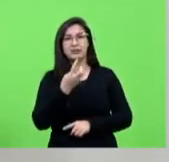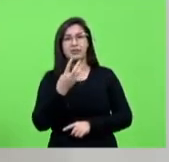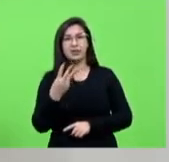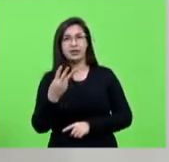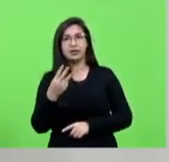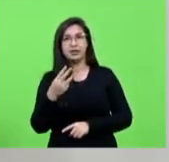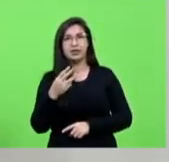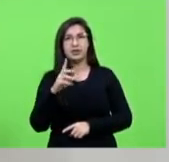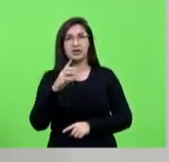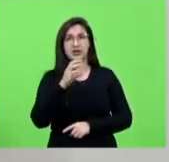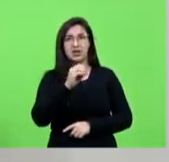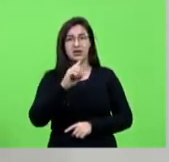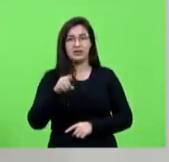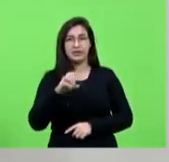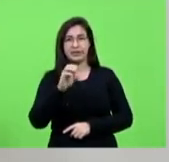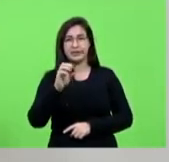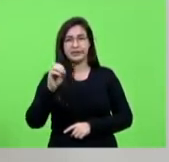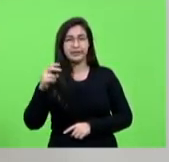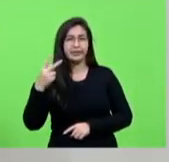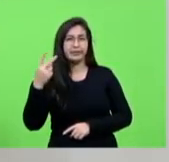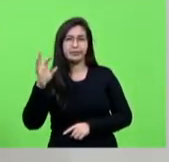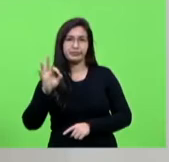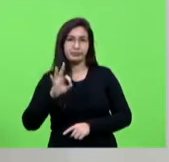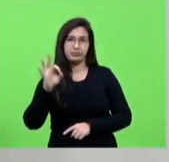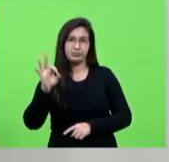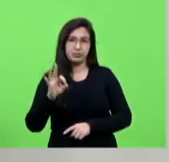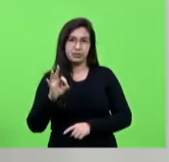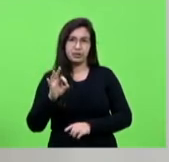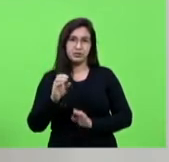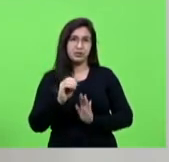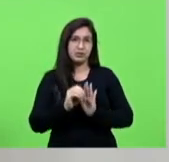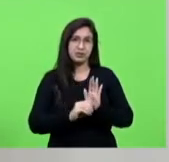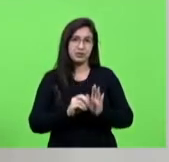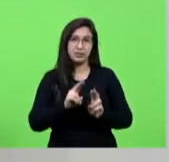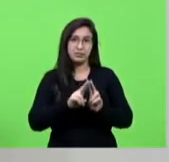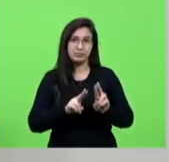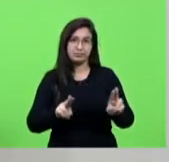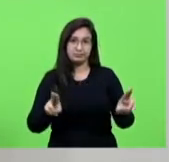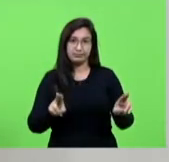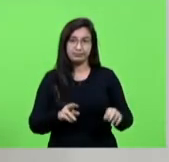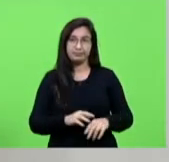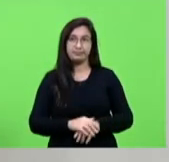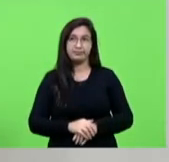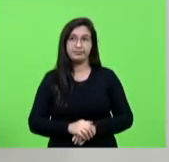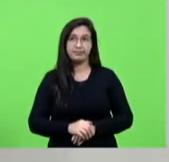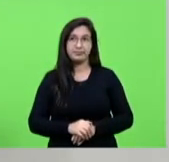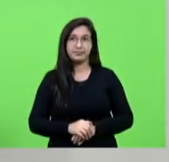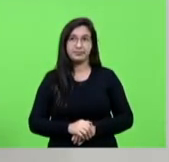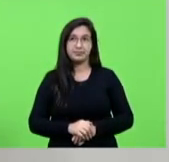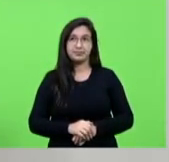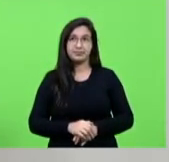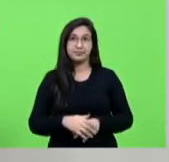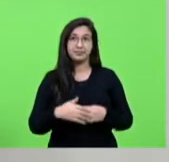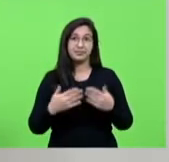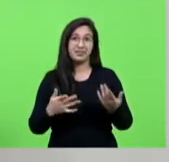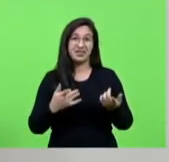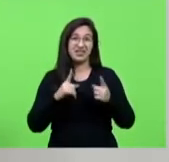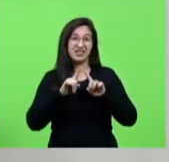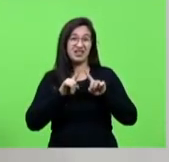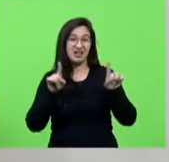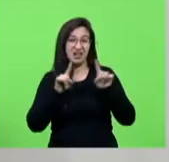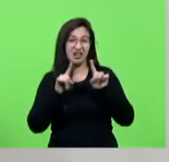0,0002% do orçamento da UFSC. Aí, por causa disso, faz os tardalhaços.